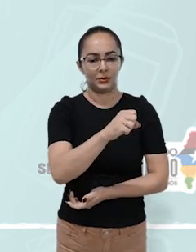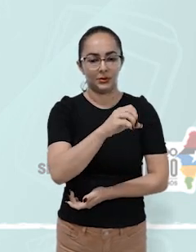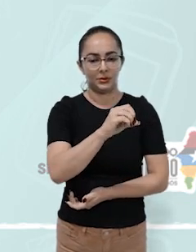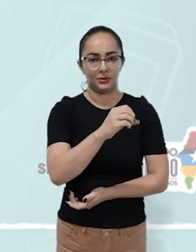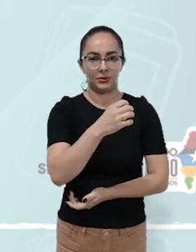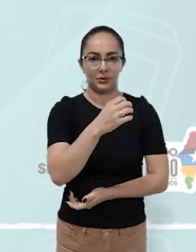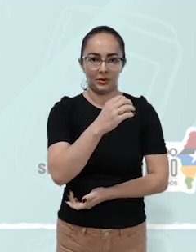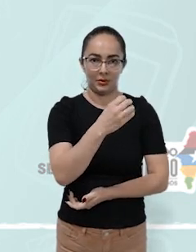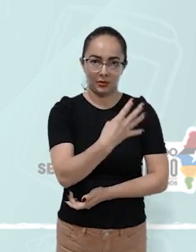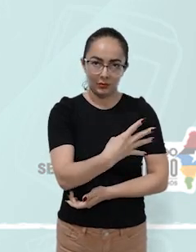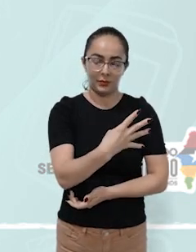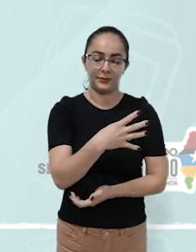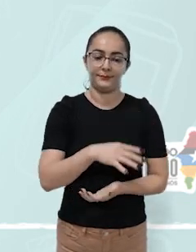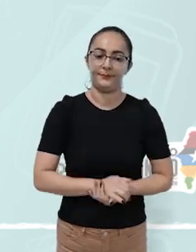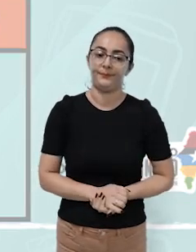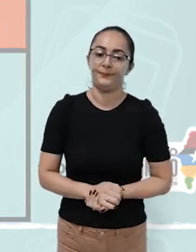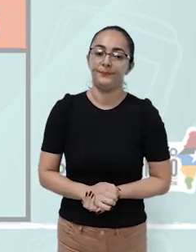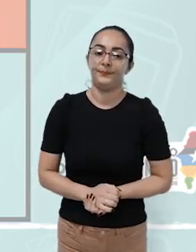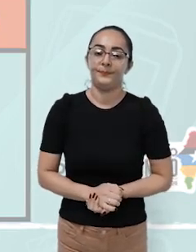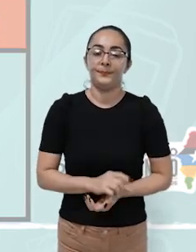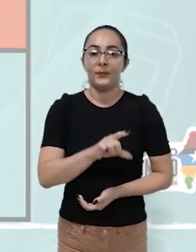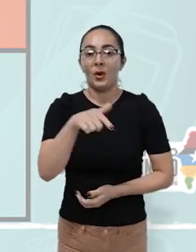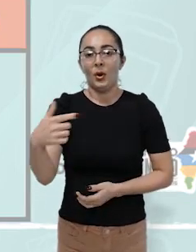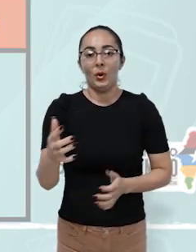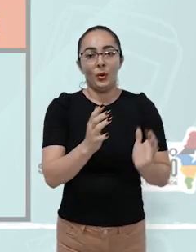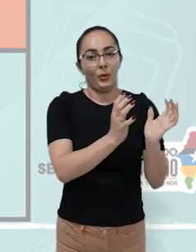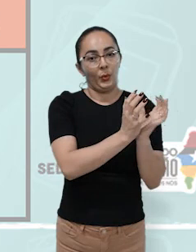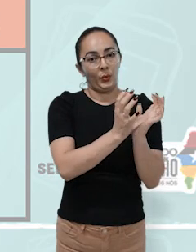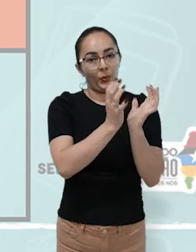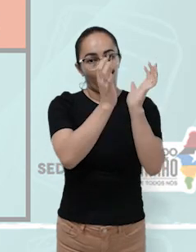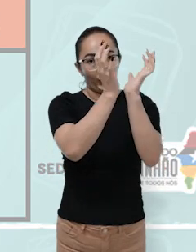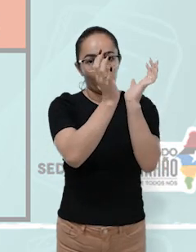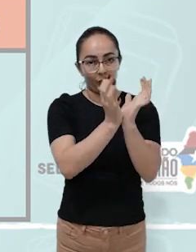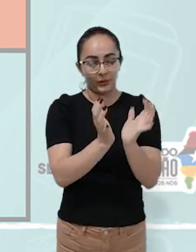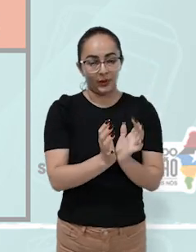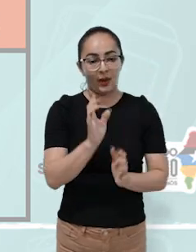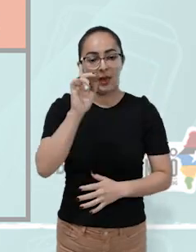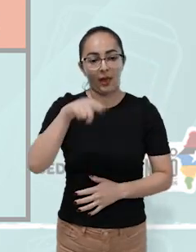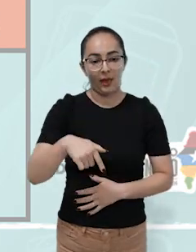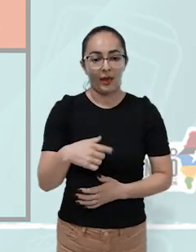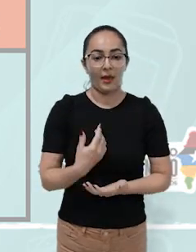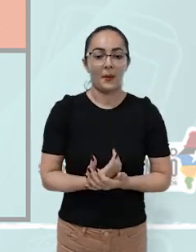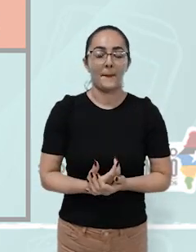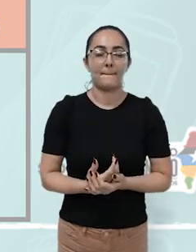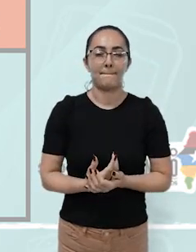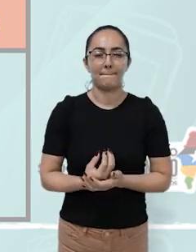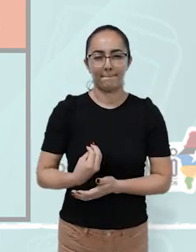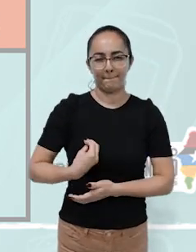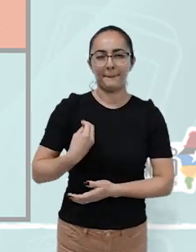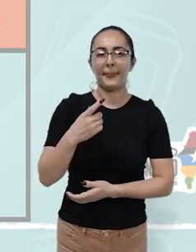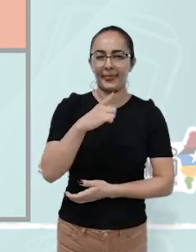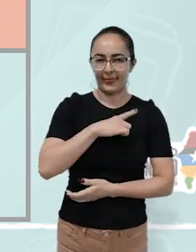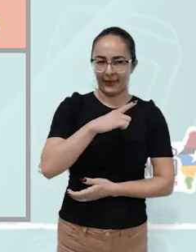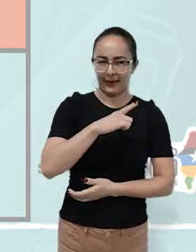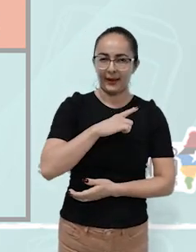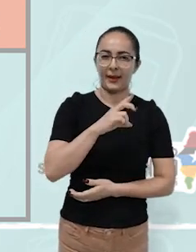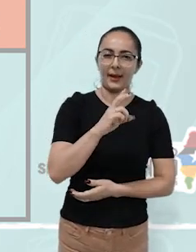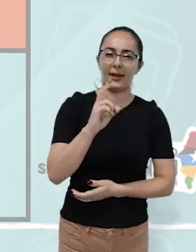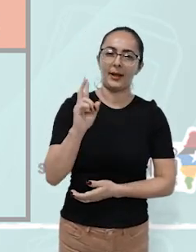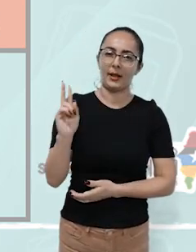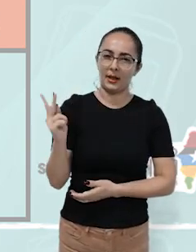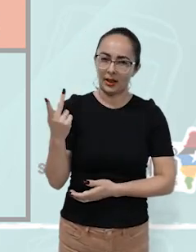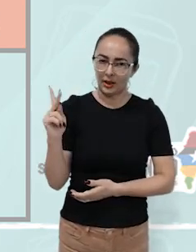oxiácido. Outra classificação é quanto à presença de hidrogênios ionizáveis, ou seja,